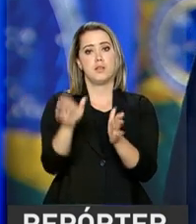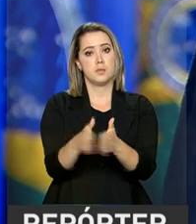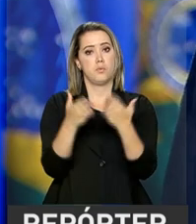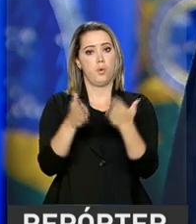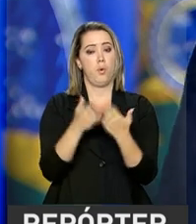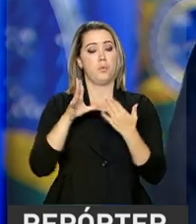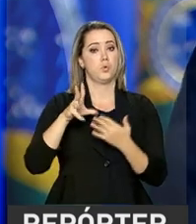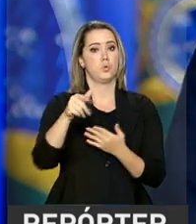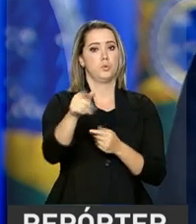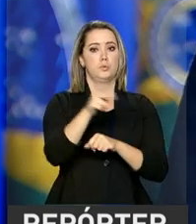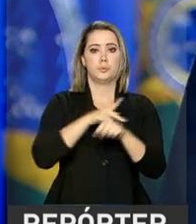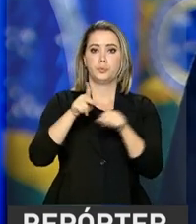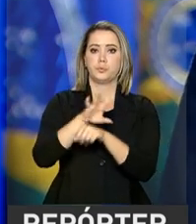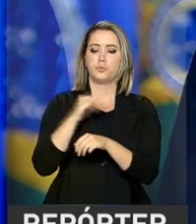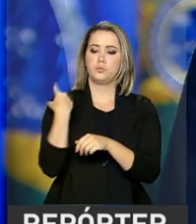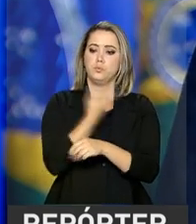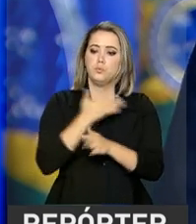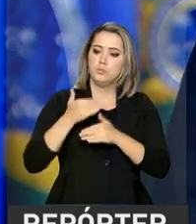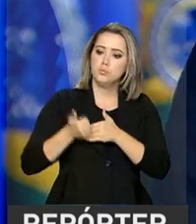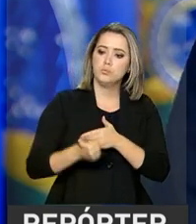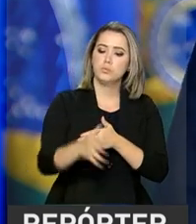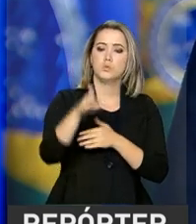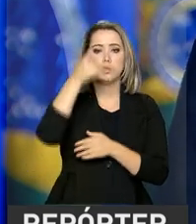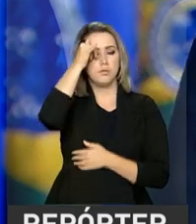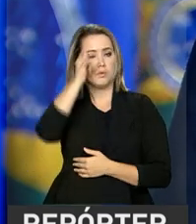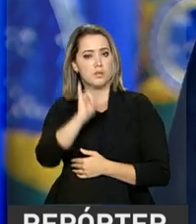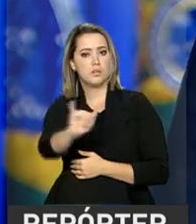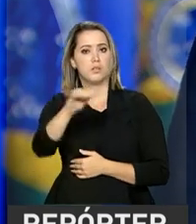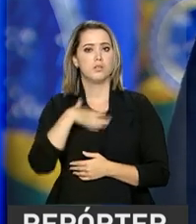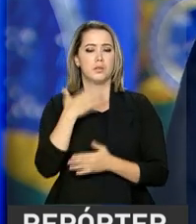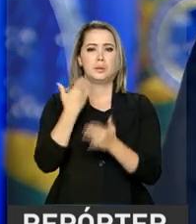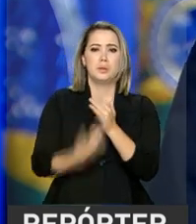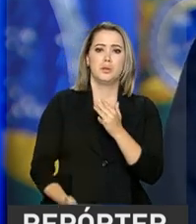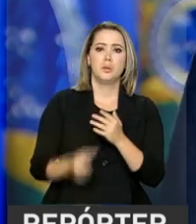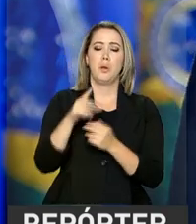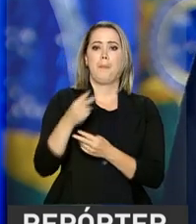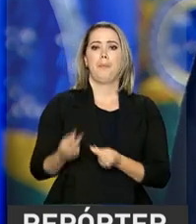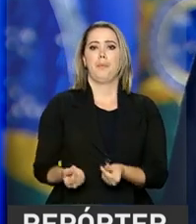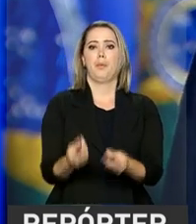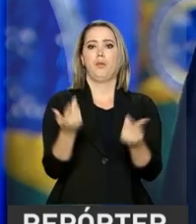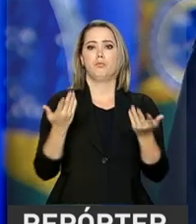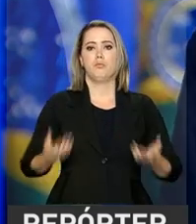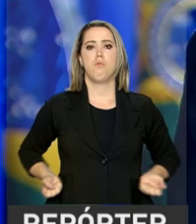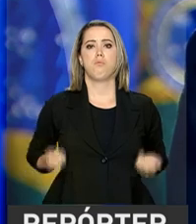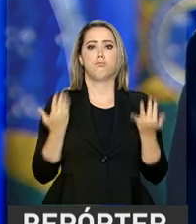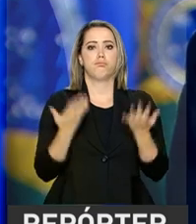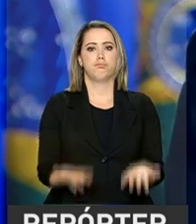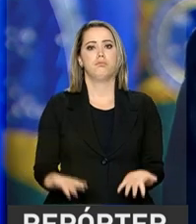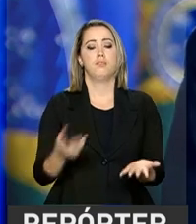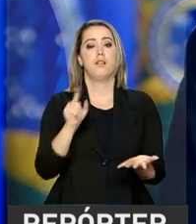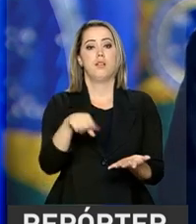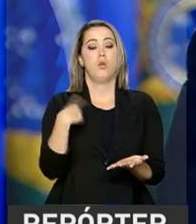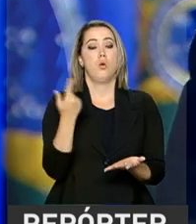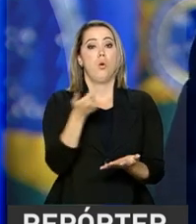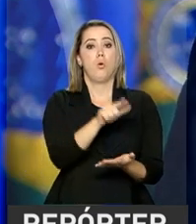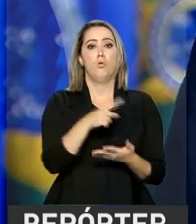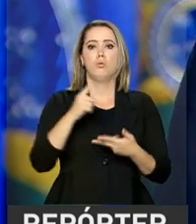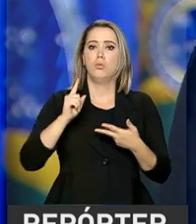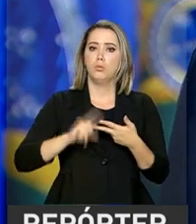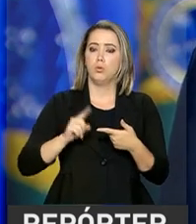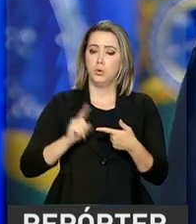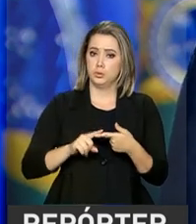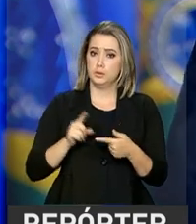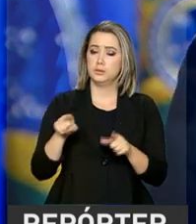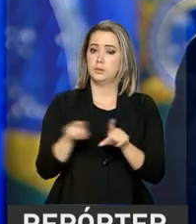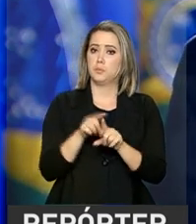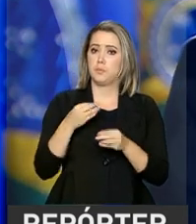país. Vamos continuar combatendo o desperdício de dinheiro público. Outra medida garante o pente